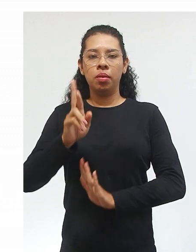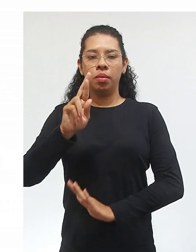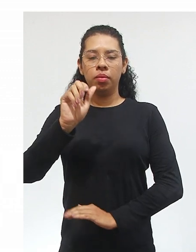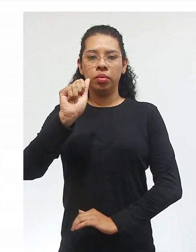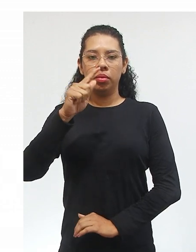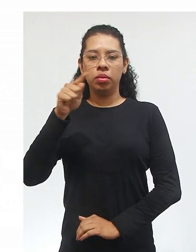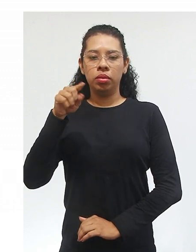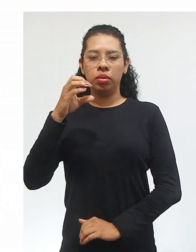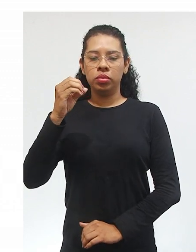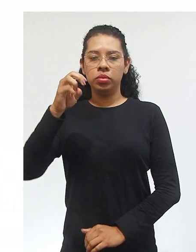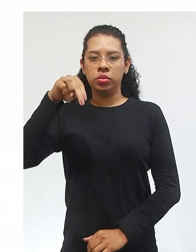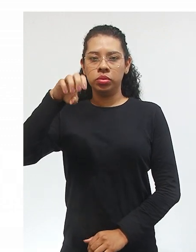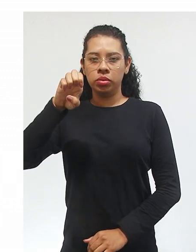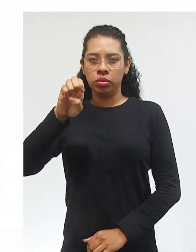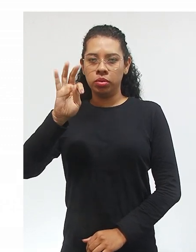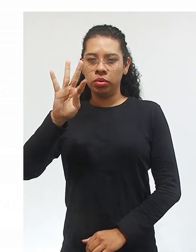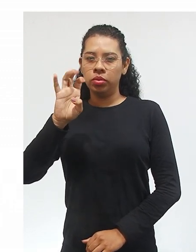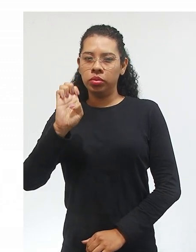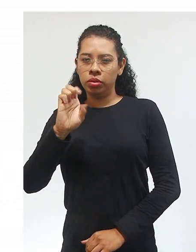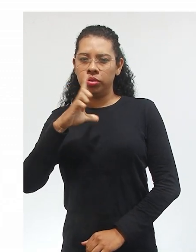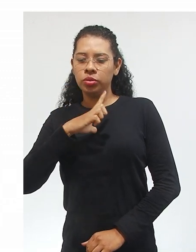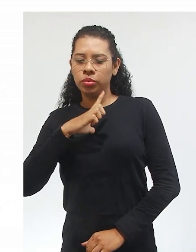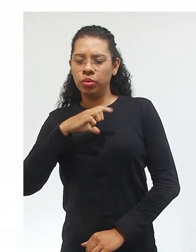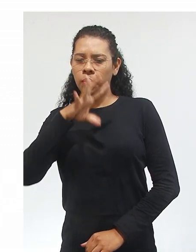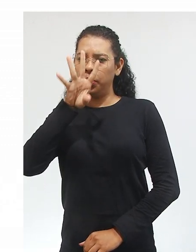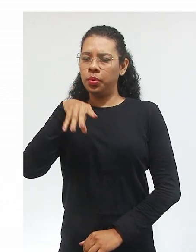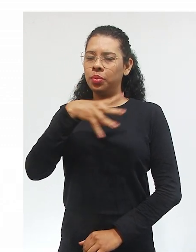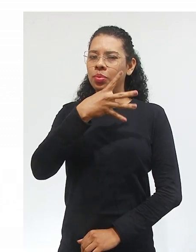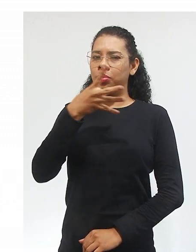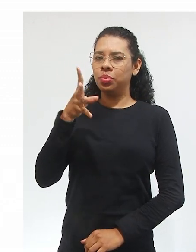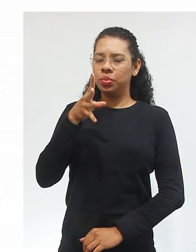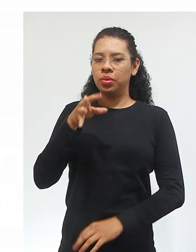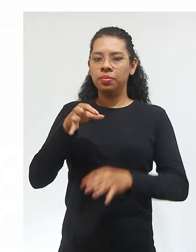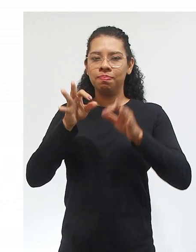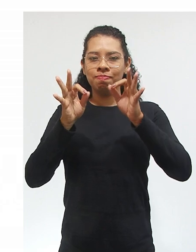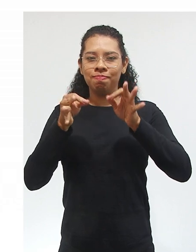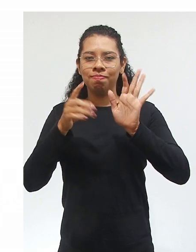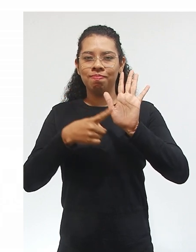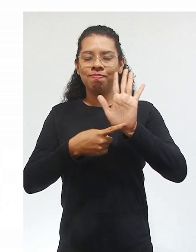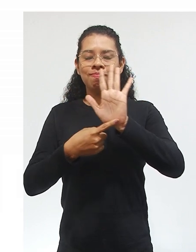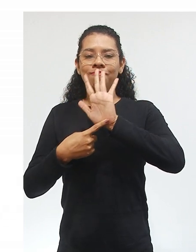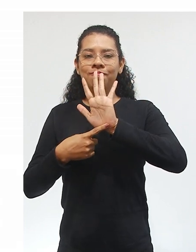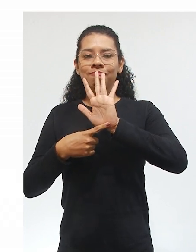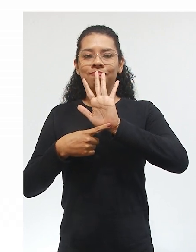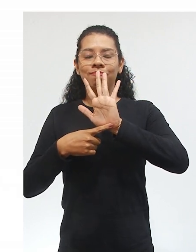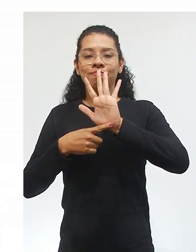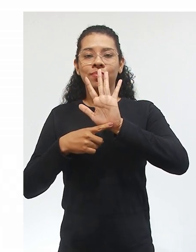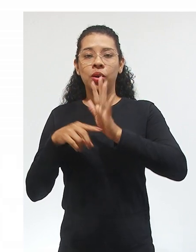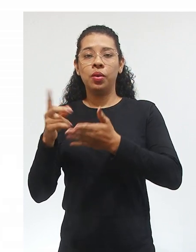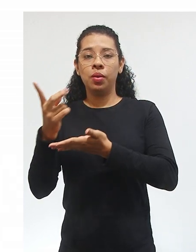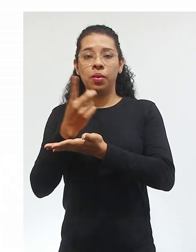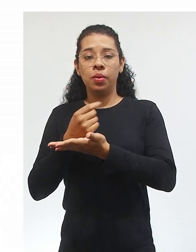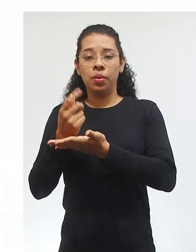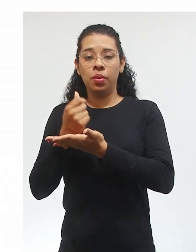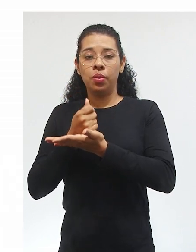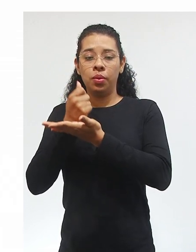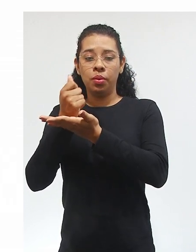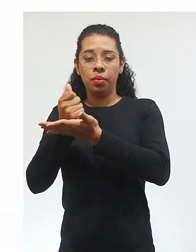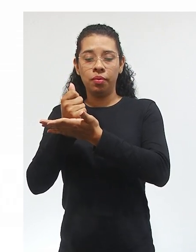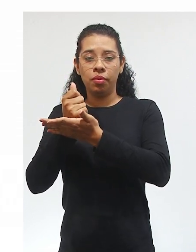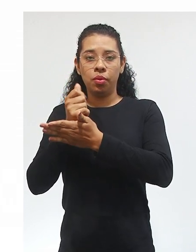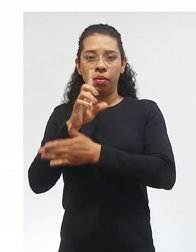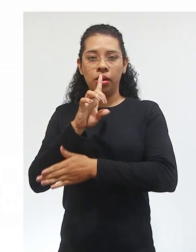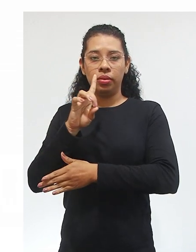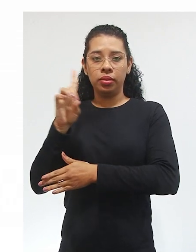Geralmente é uma representação gráfica lá do livro Razão, tá? Que ele mostra o quê? Os valores lançados a débito